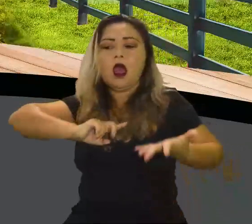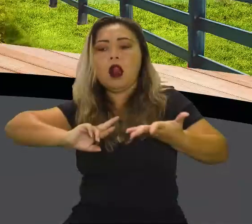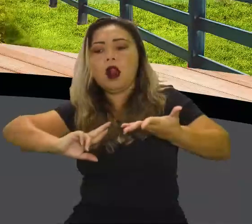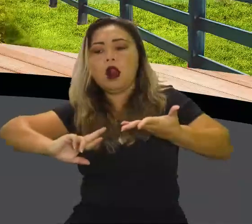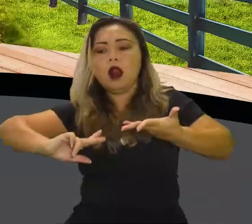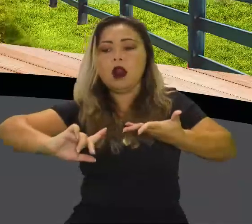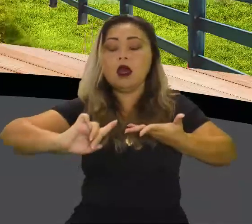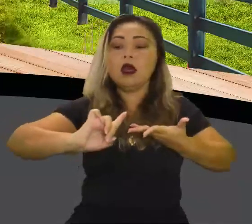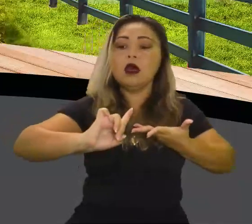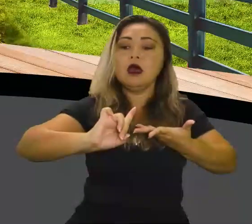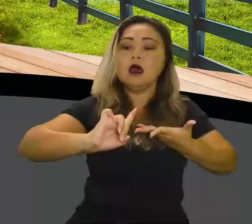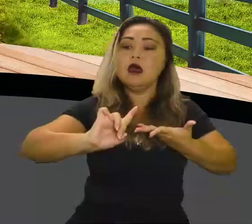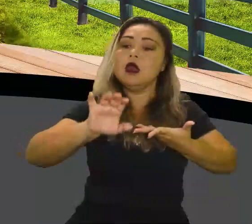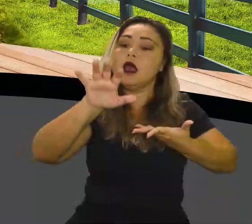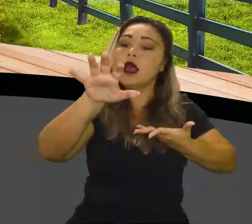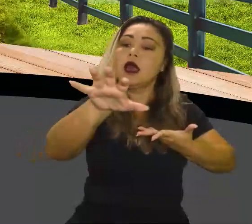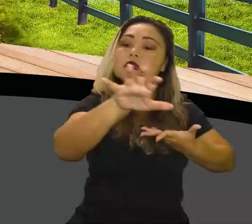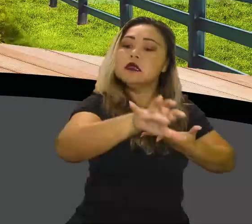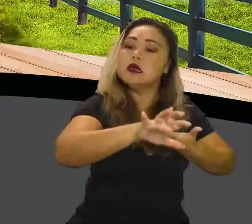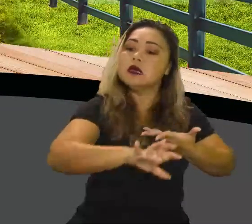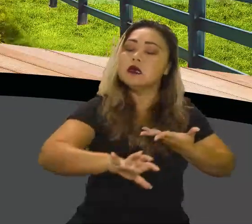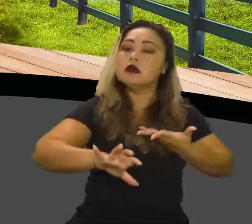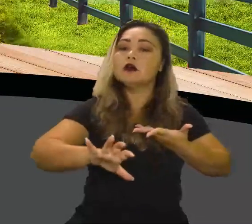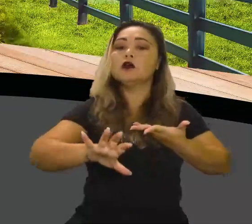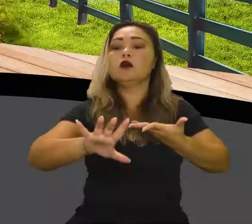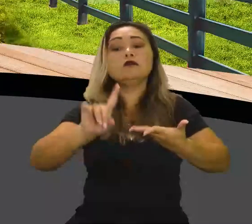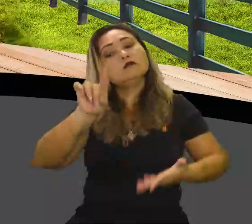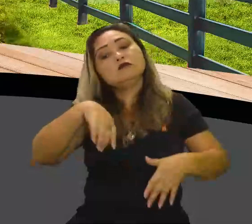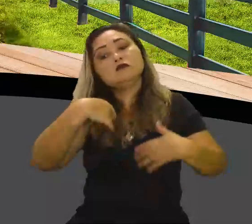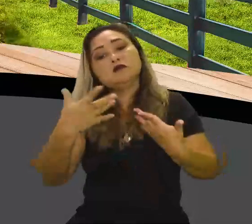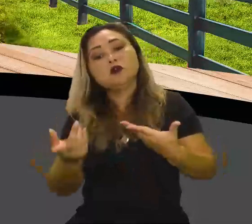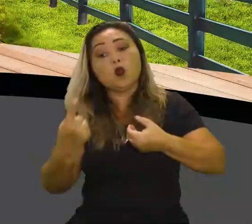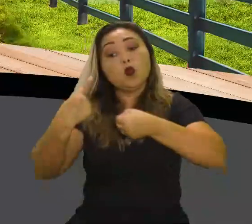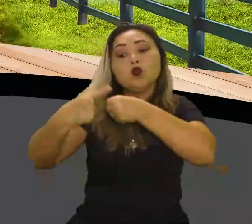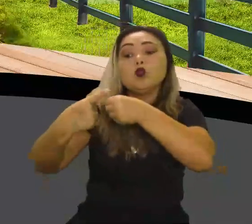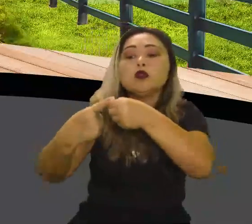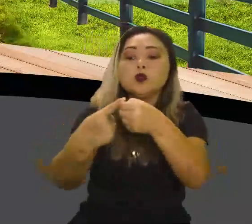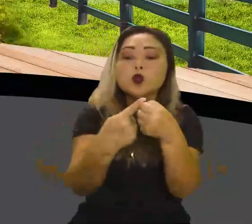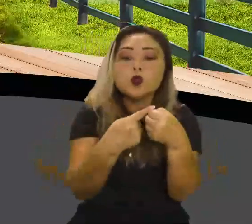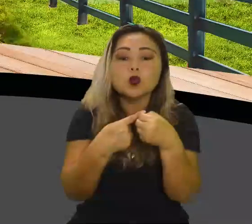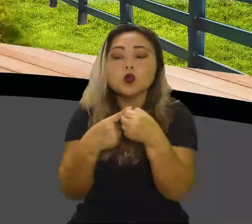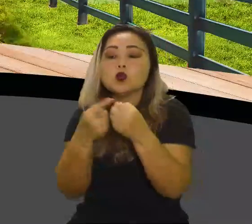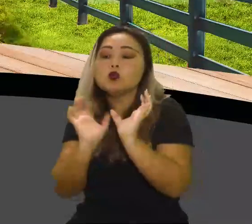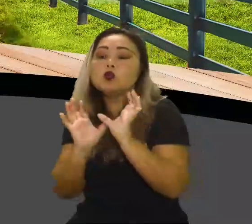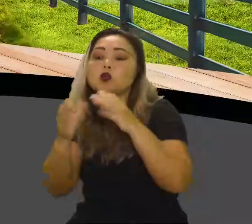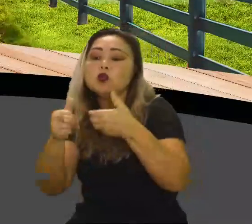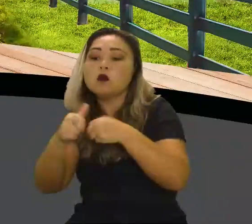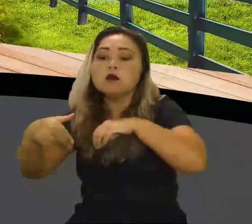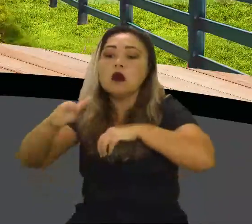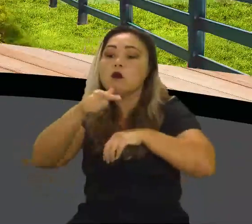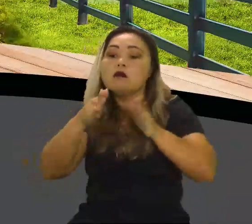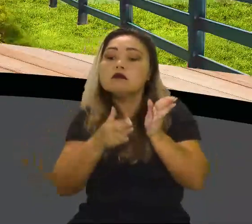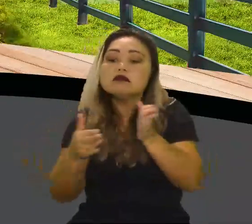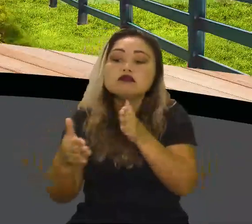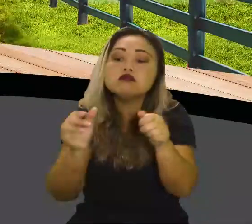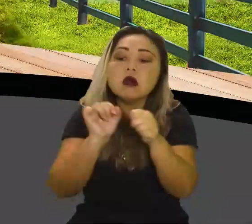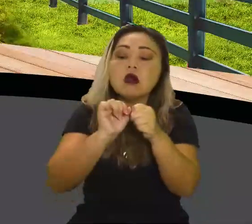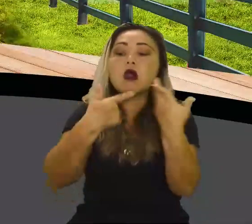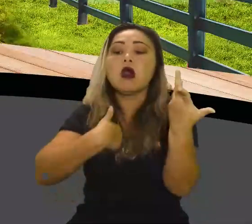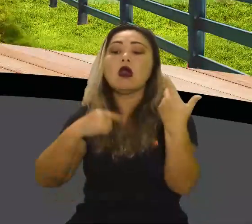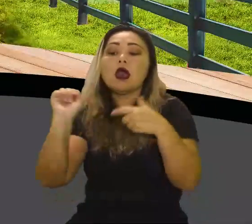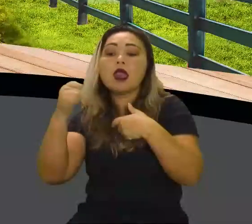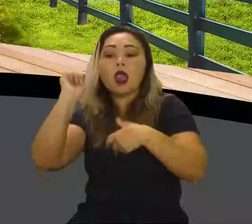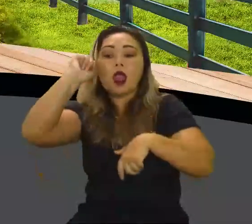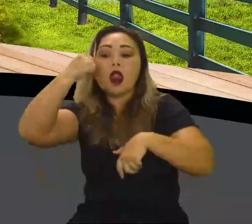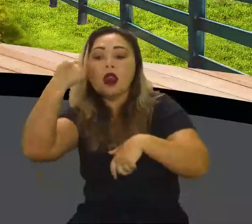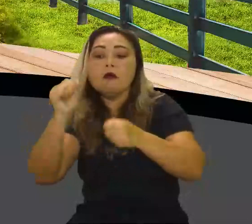diversificado em cada região, seja ela aí, ó, no interior, comunidades ribeirinhas, comunidades